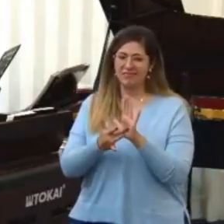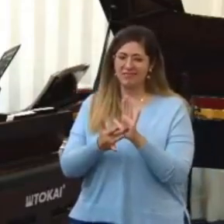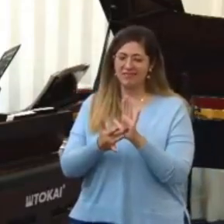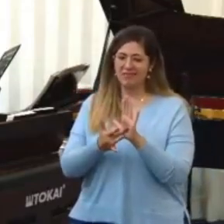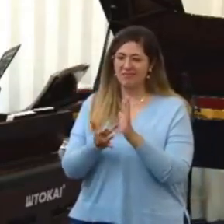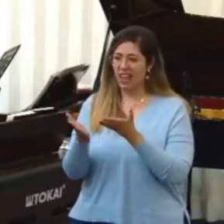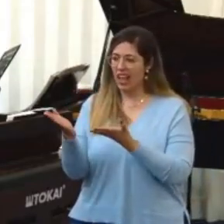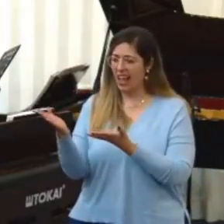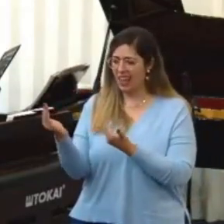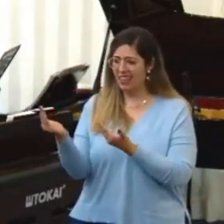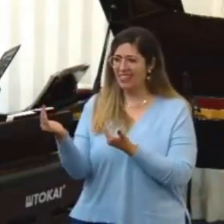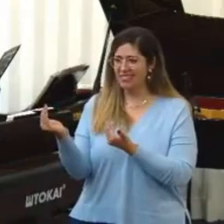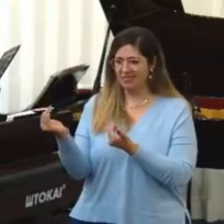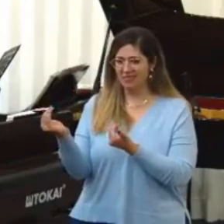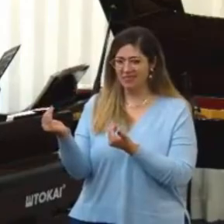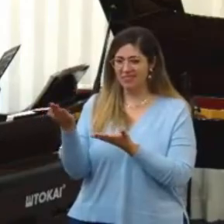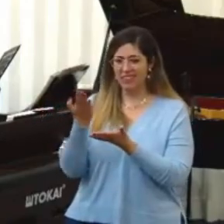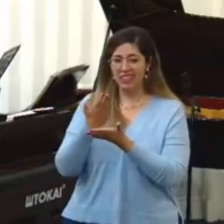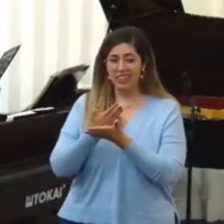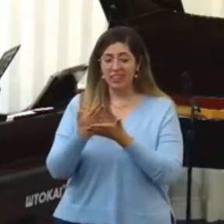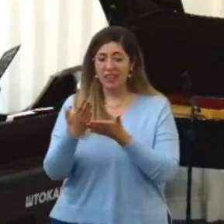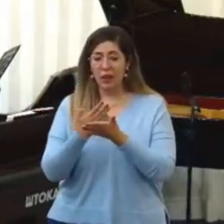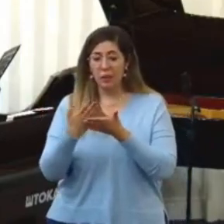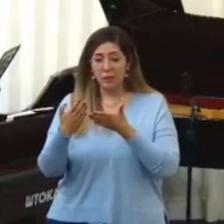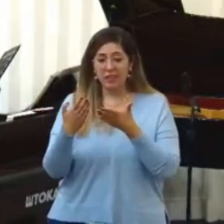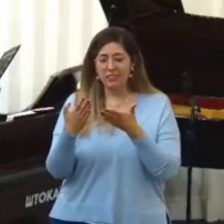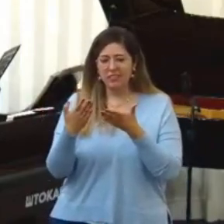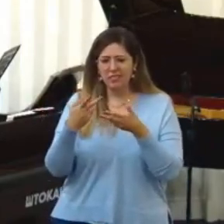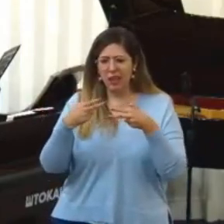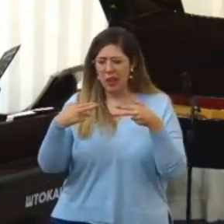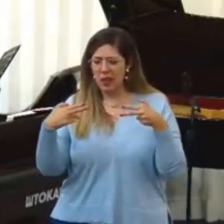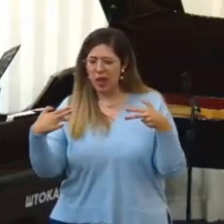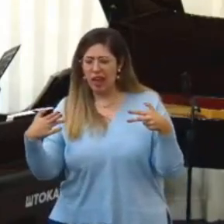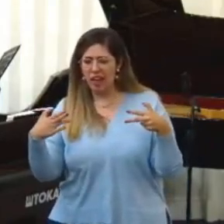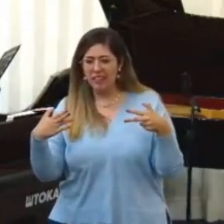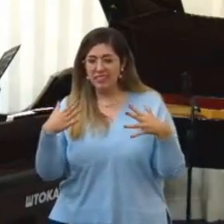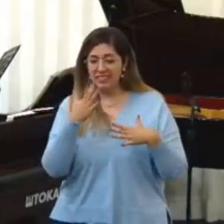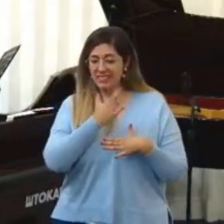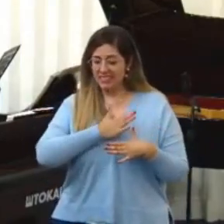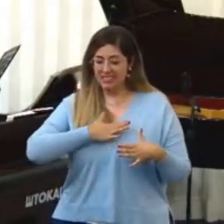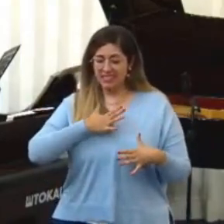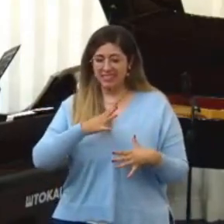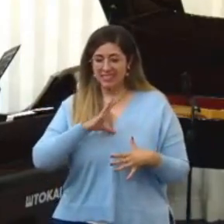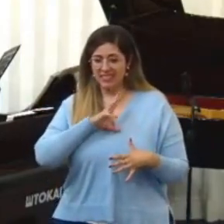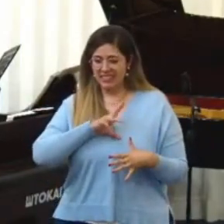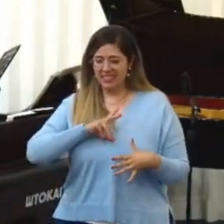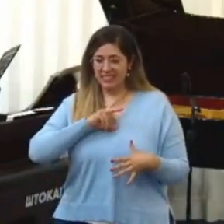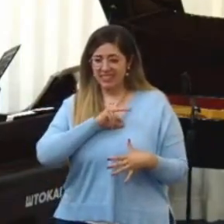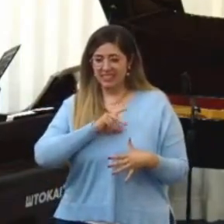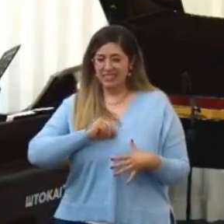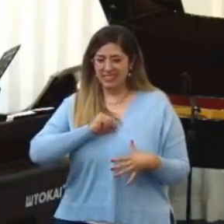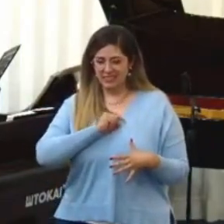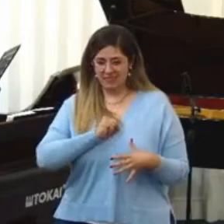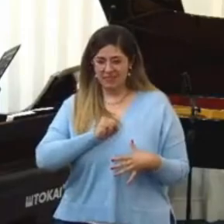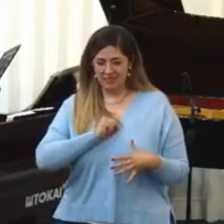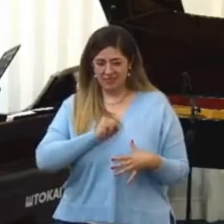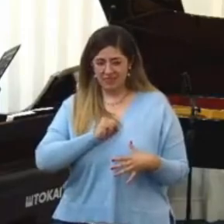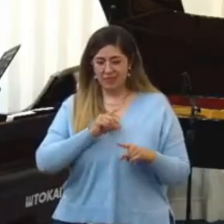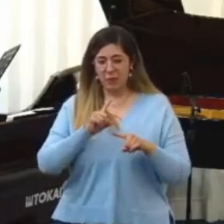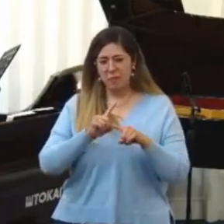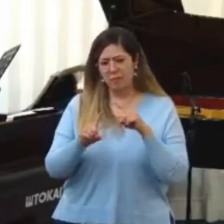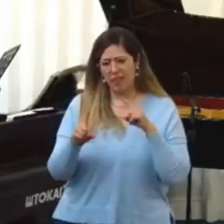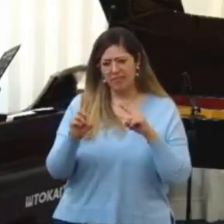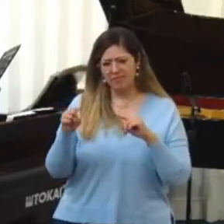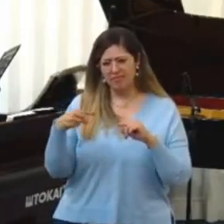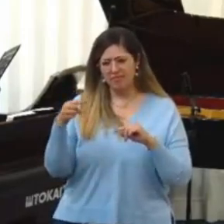serão aquelas pessoas que começam seus relacionamentos apaixonados, enlouquecidos um pelo outro, mas que depois